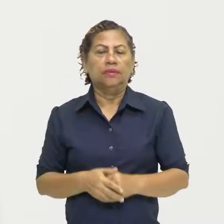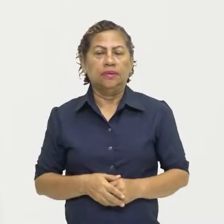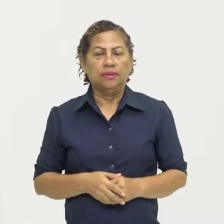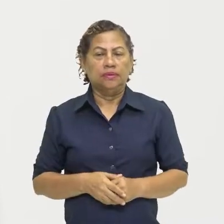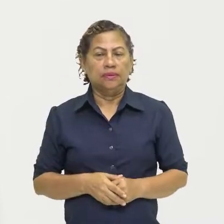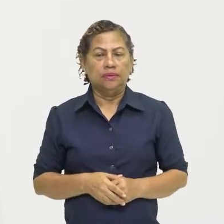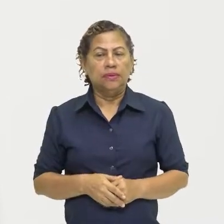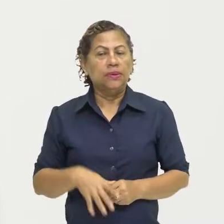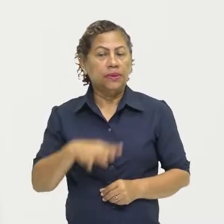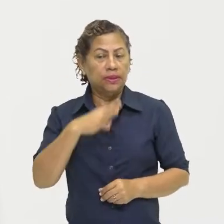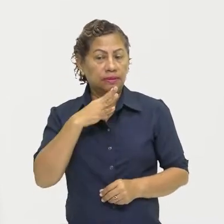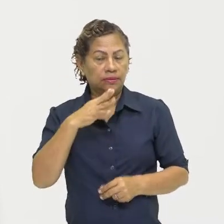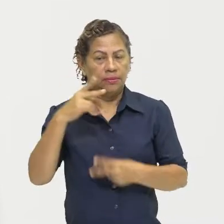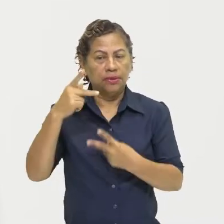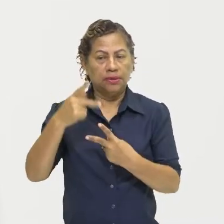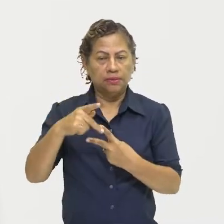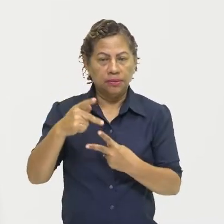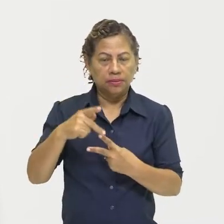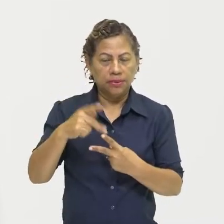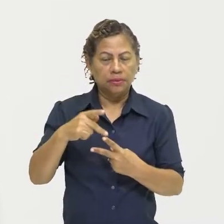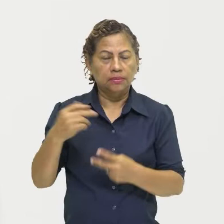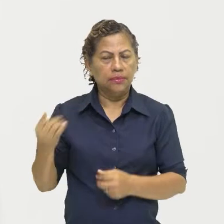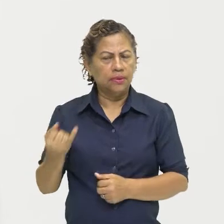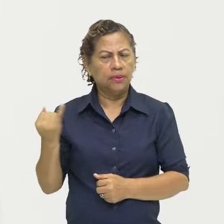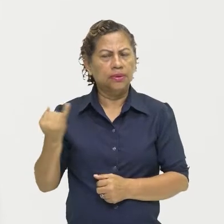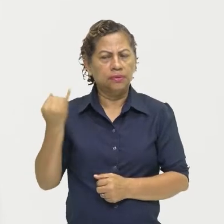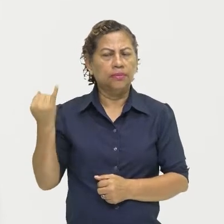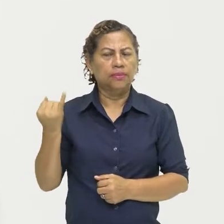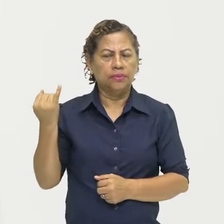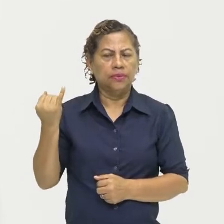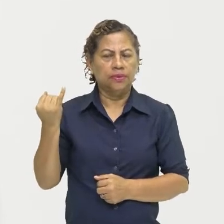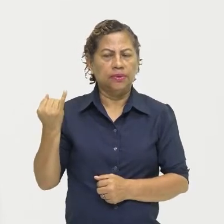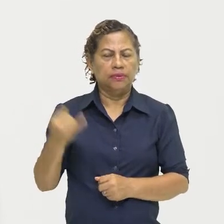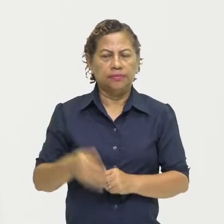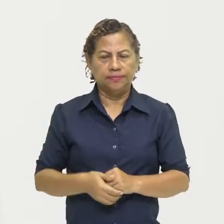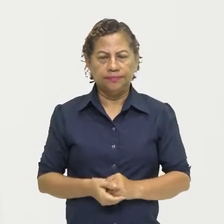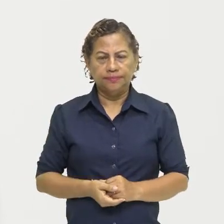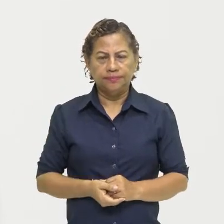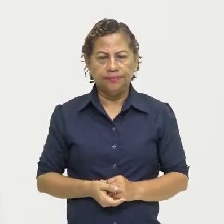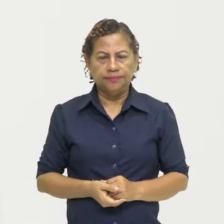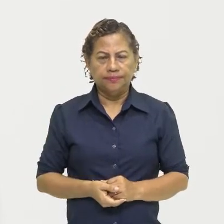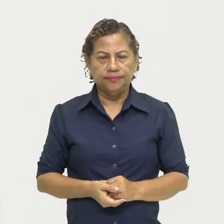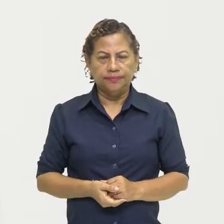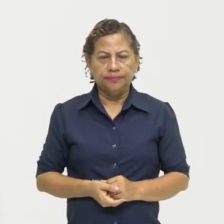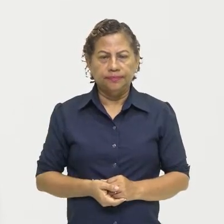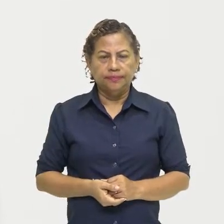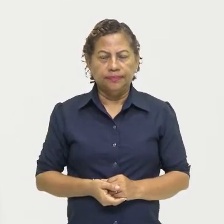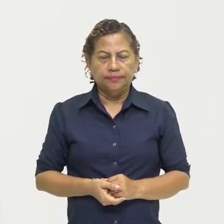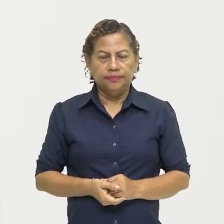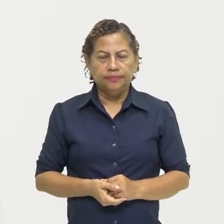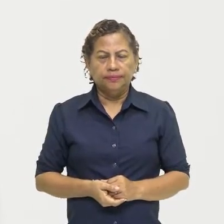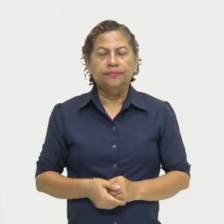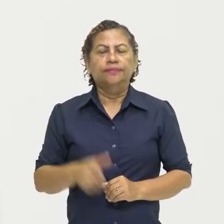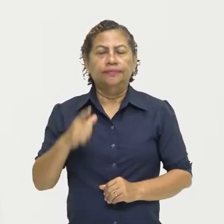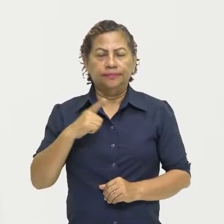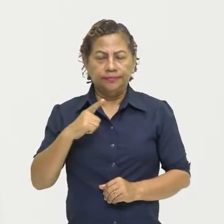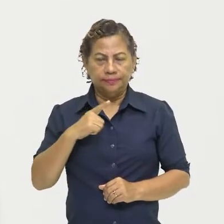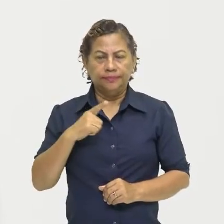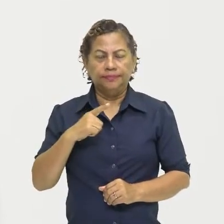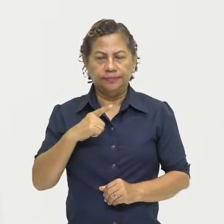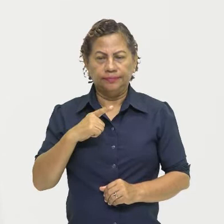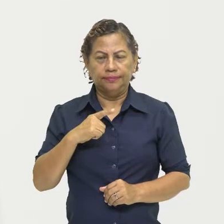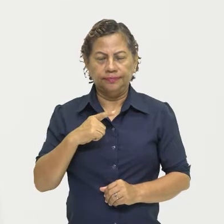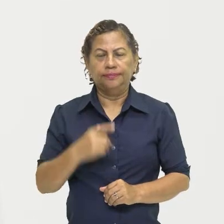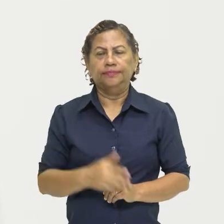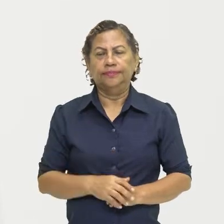da preposição o que há de mais importante na regência nominal. Então, geralmente, né, acompanham a